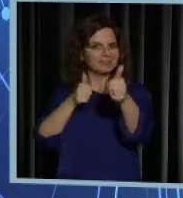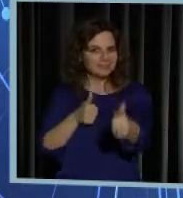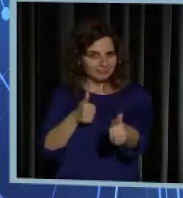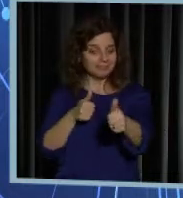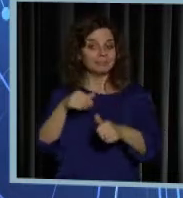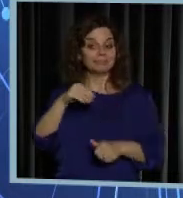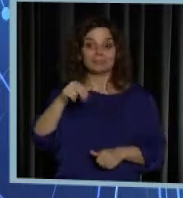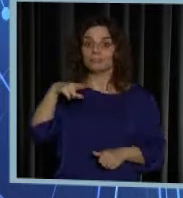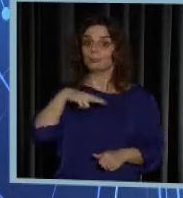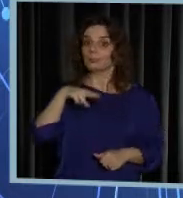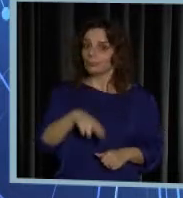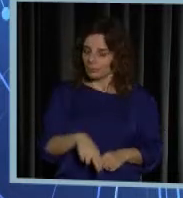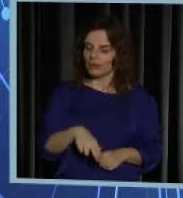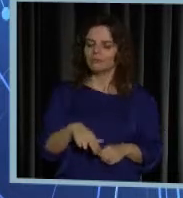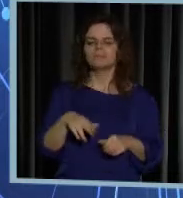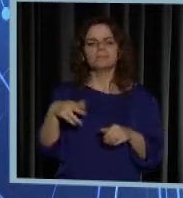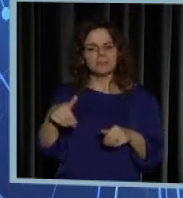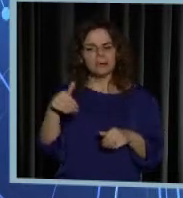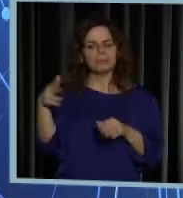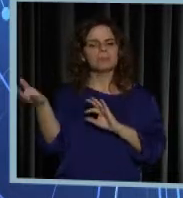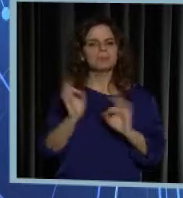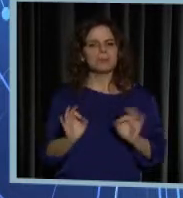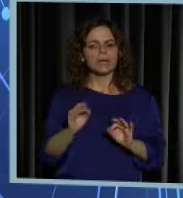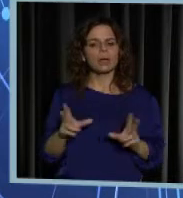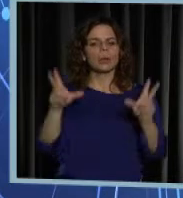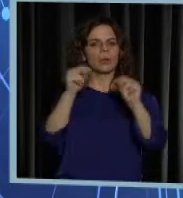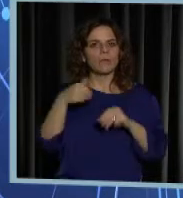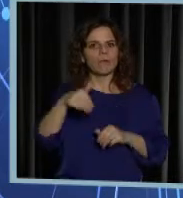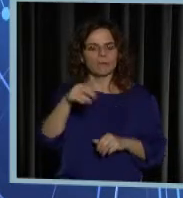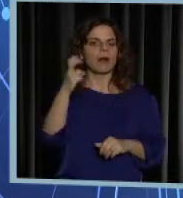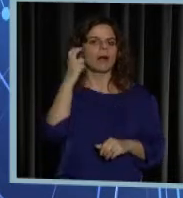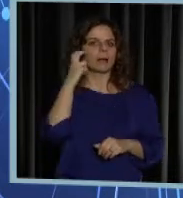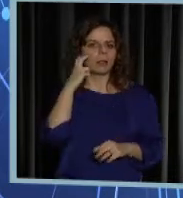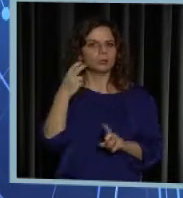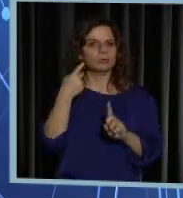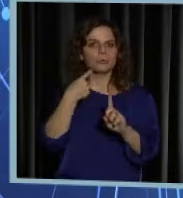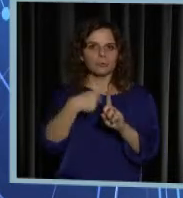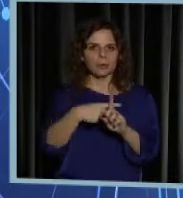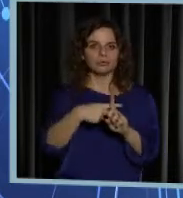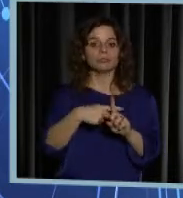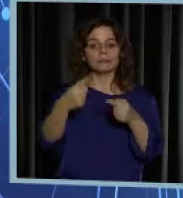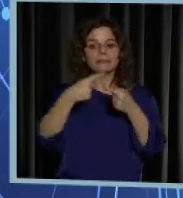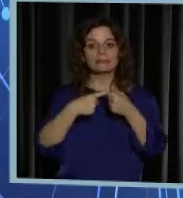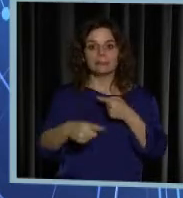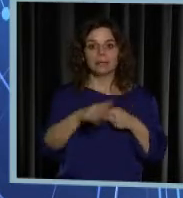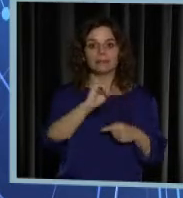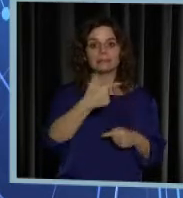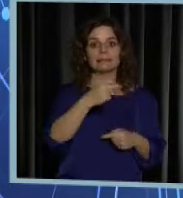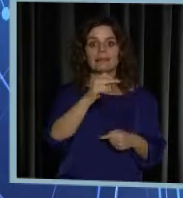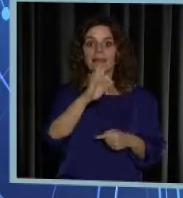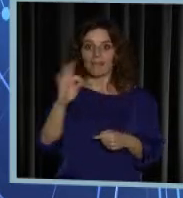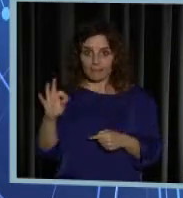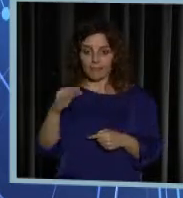à distância em Portugal, está a organizar uma nova edição da Erasmus+ Staff Week, que